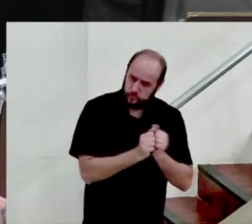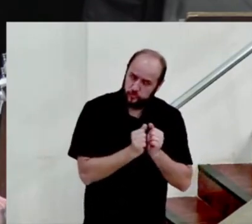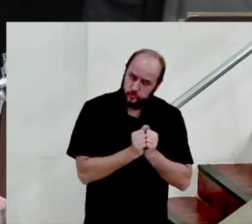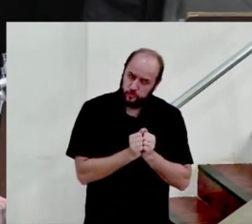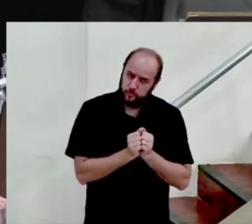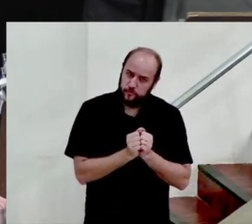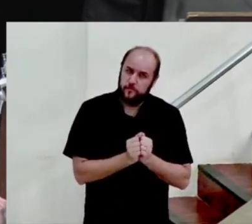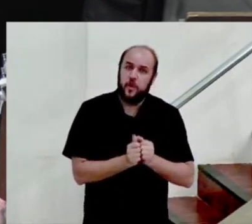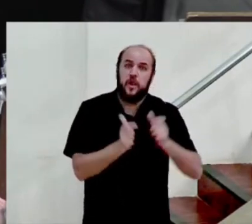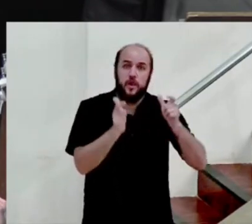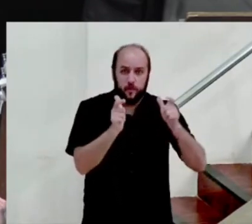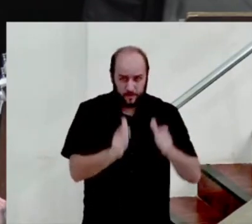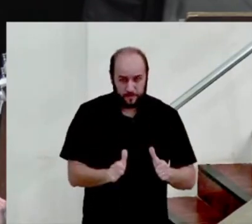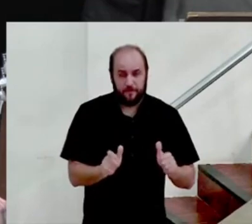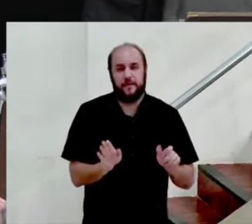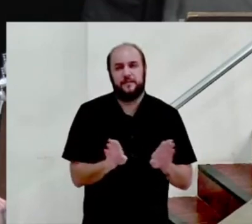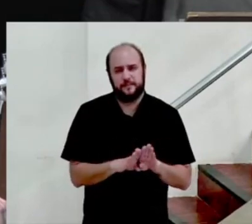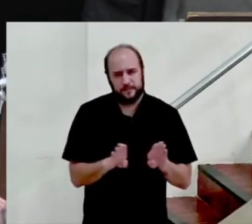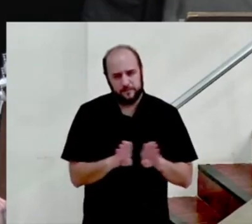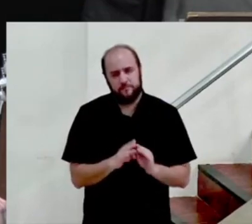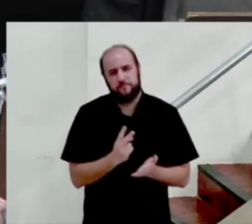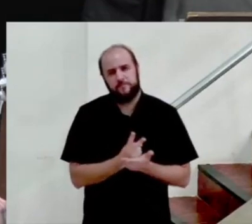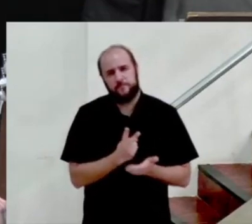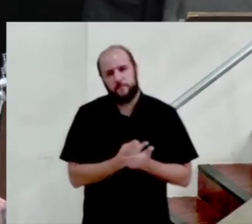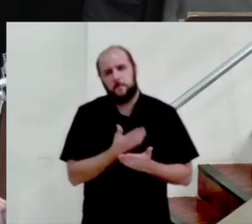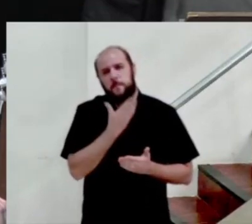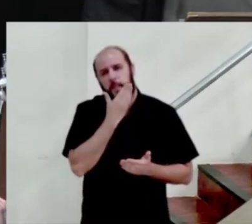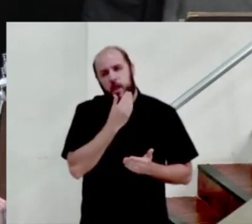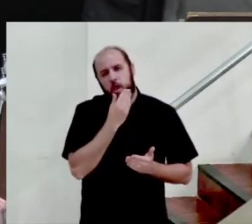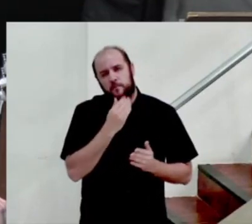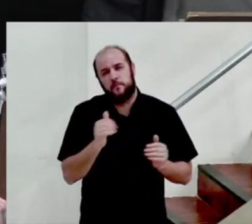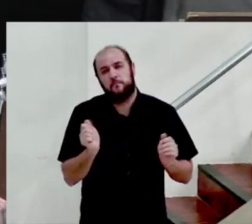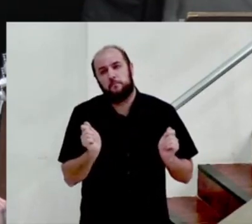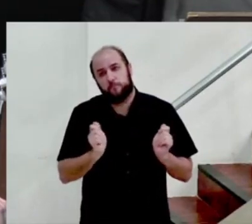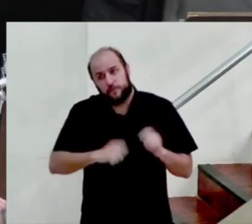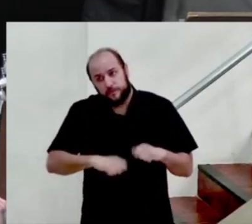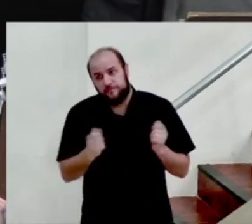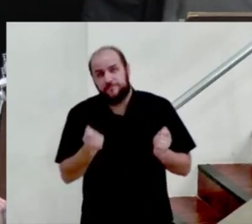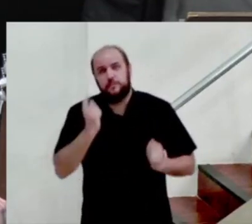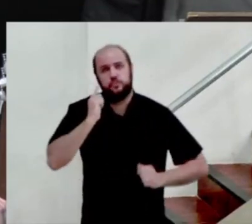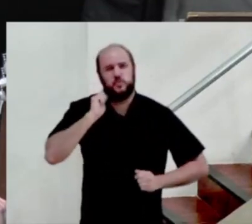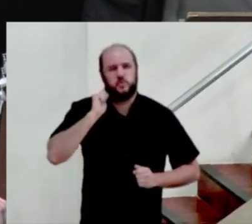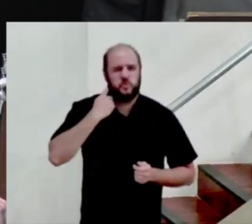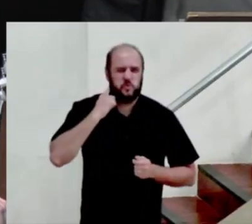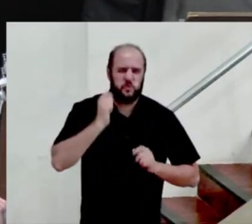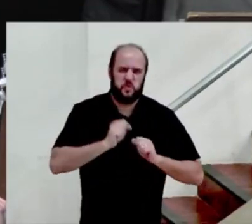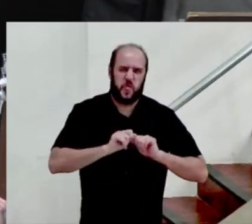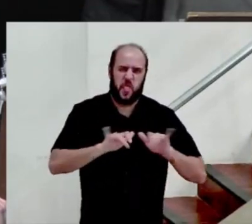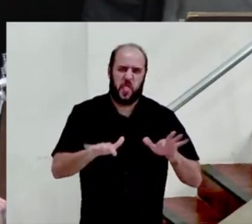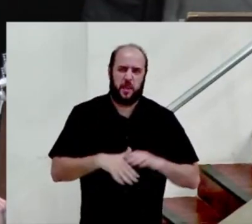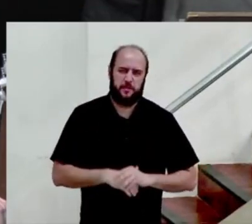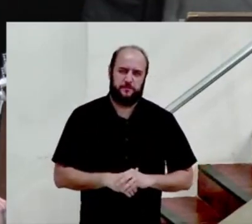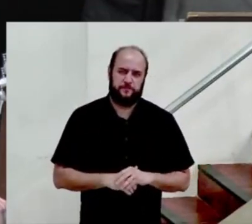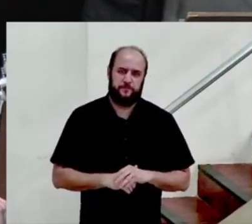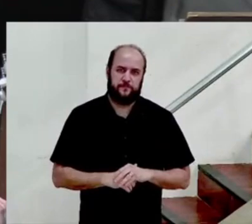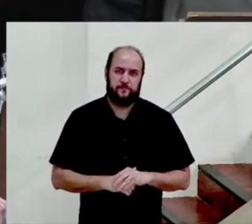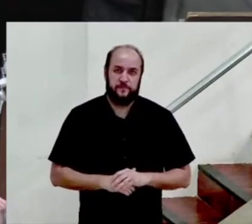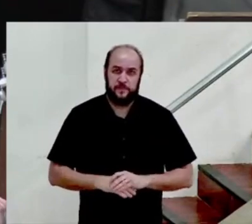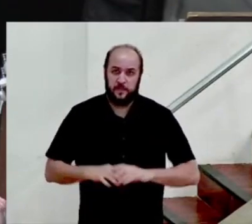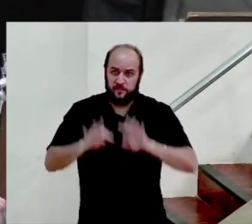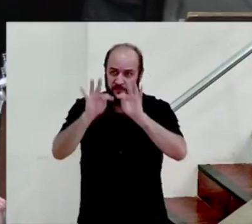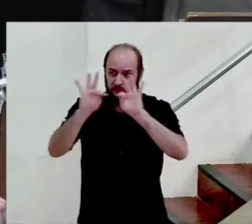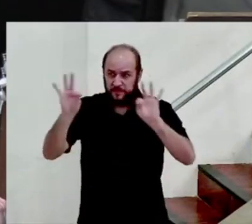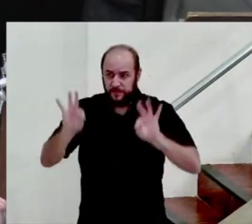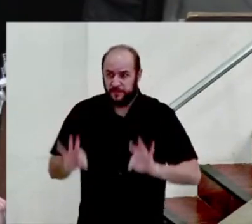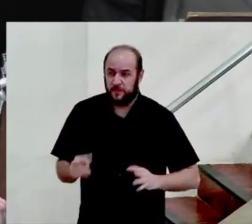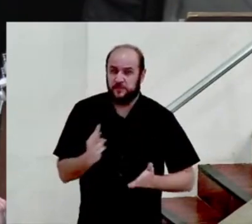ainda assim, nestes locais, o ser humano era capaz de contaminá-lo. Um tabernáculo no meio do deserto, sempre que alguém